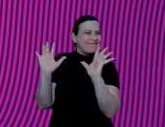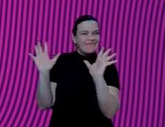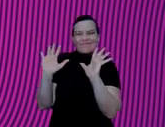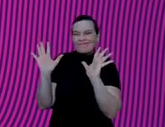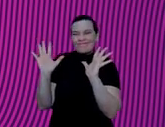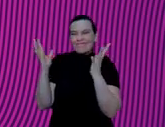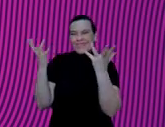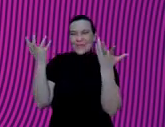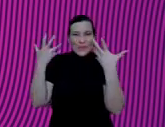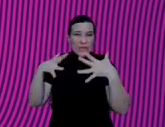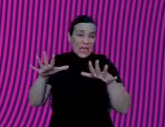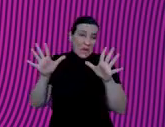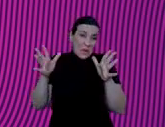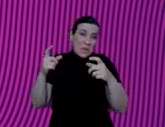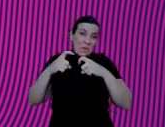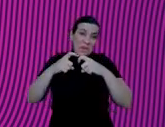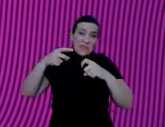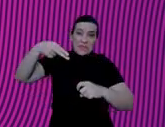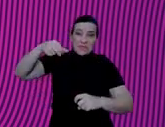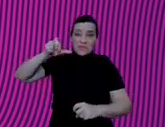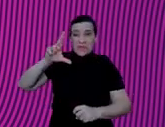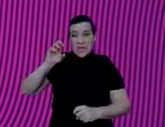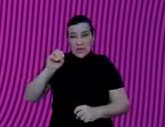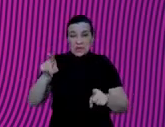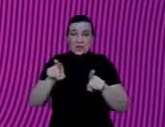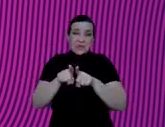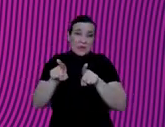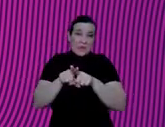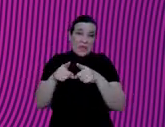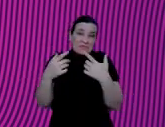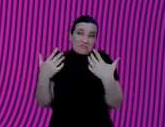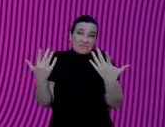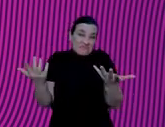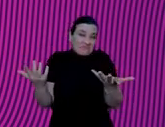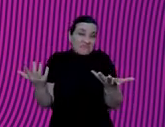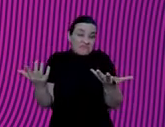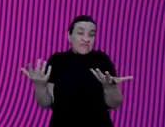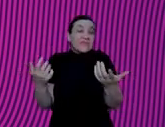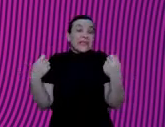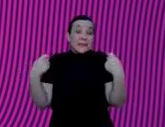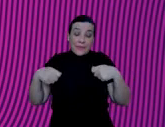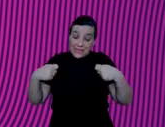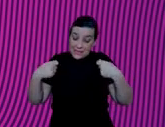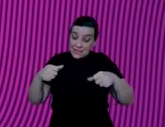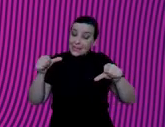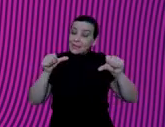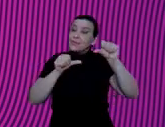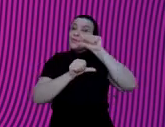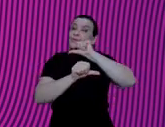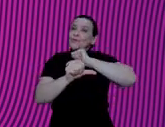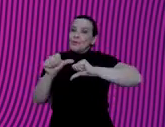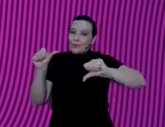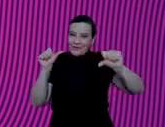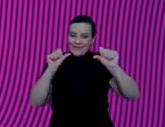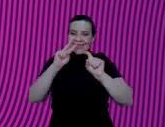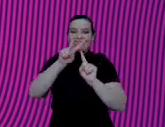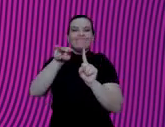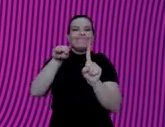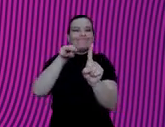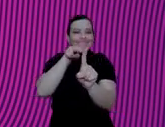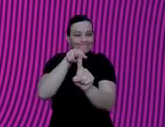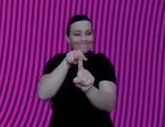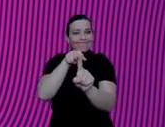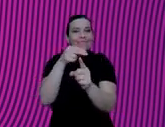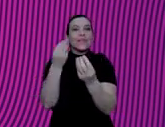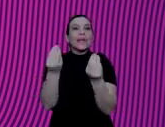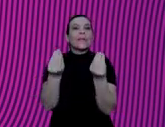o reumatologista. Então, é essa realidade que nós também precisamos mudar do ponto de vista social, para que as pessoas não cheguem ao pronto-socorro, como vocês